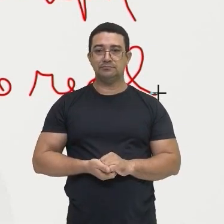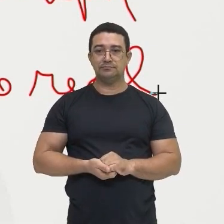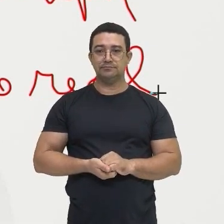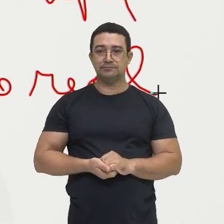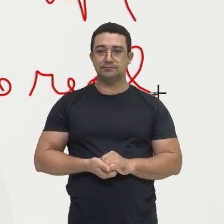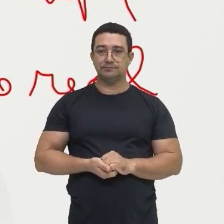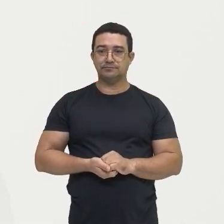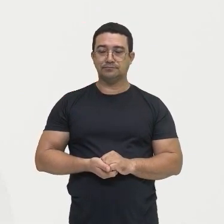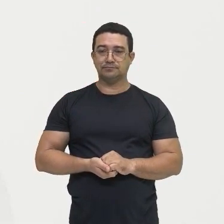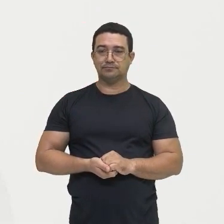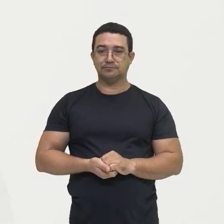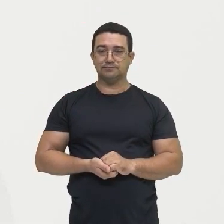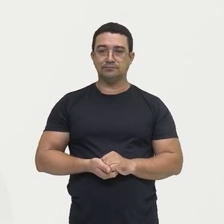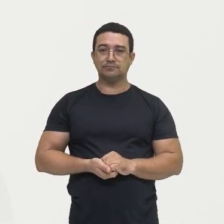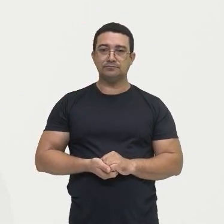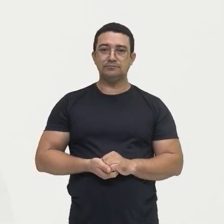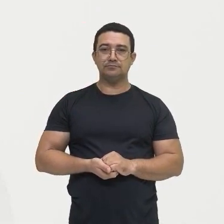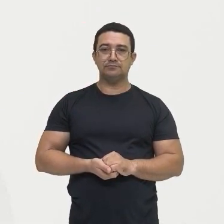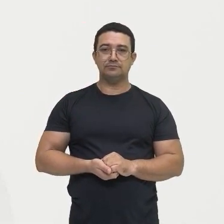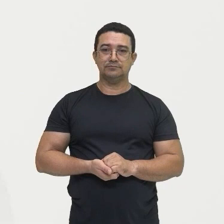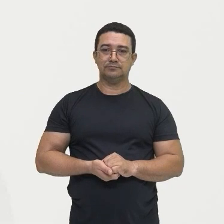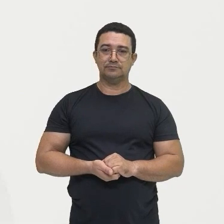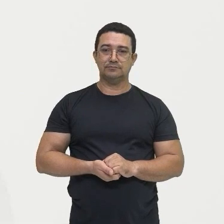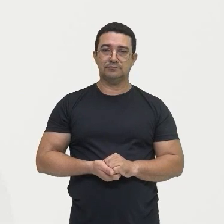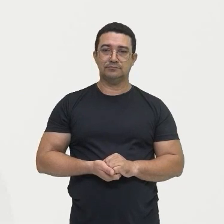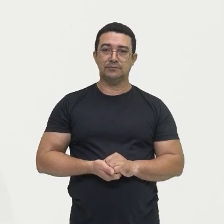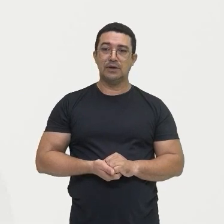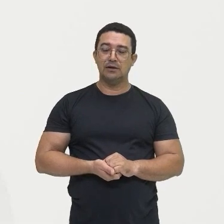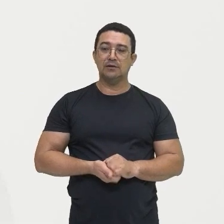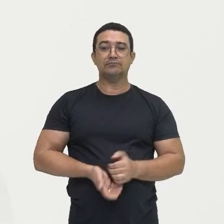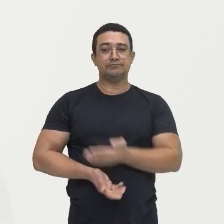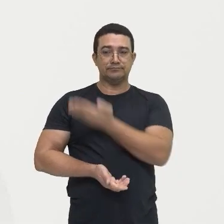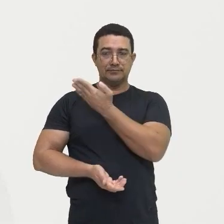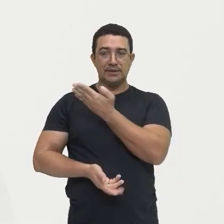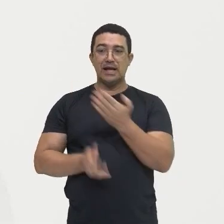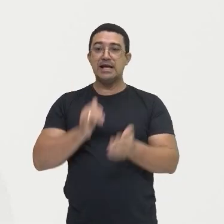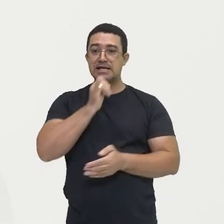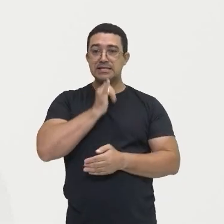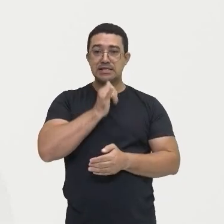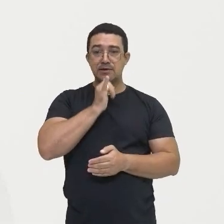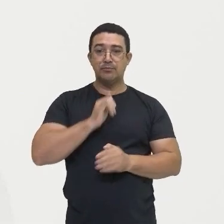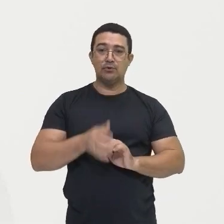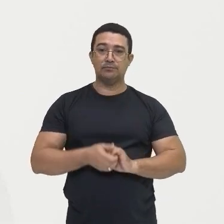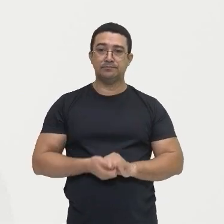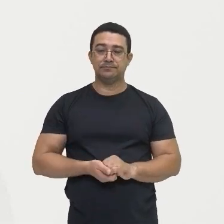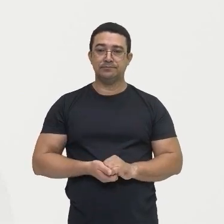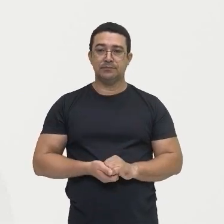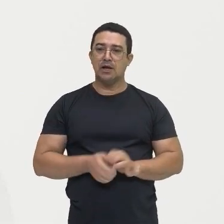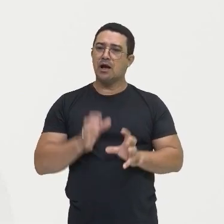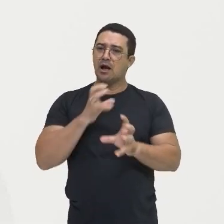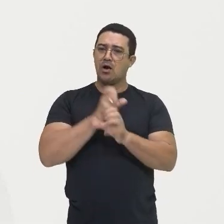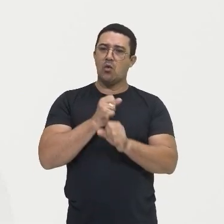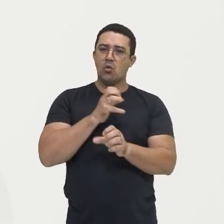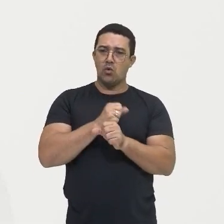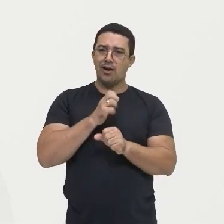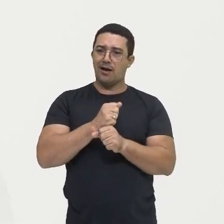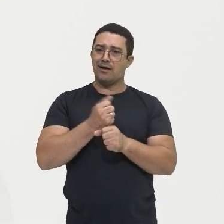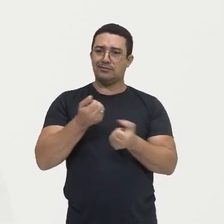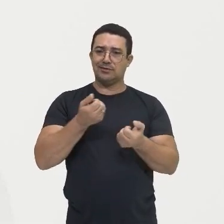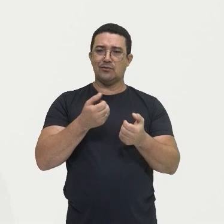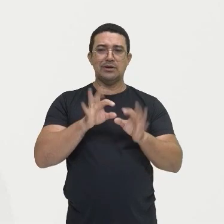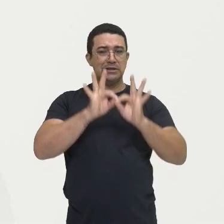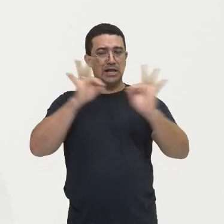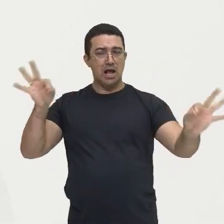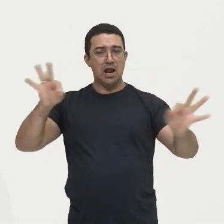eu posso calcular, aqui está faltando. E aí eu trouxe um exemplo aqui para vocês. Assim, para calcular uma escala, a escala